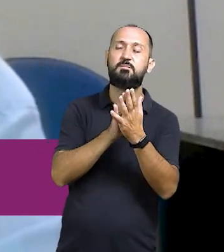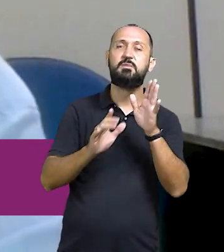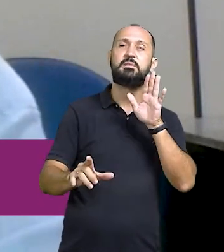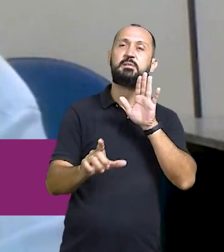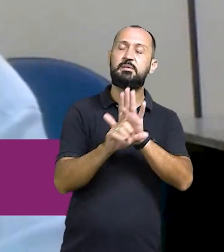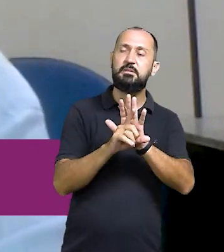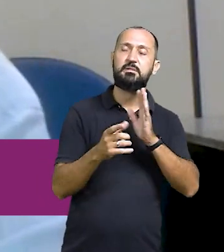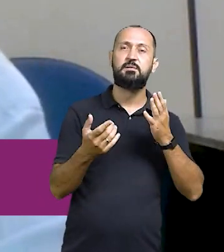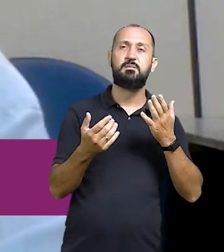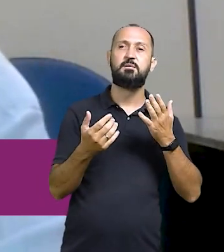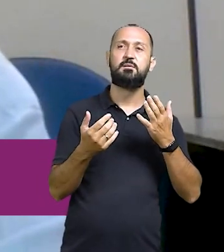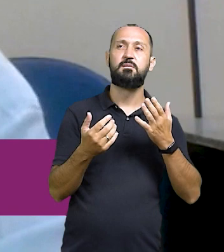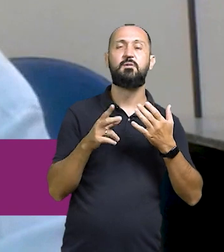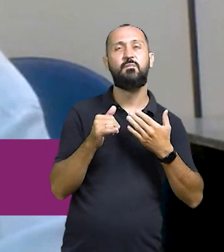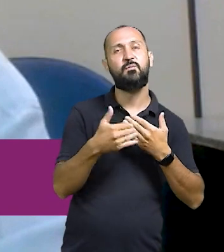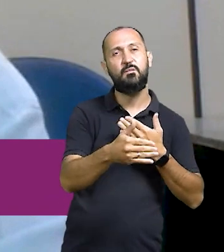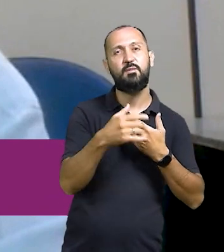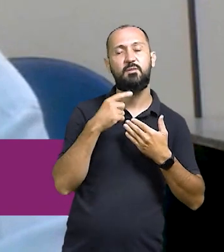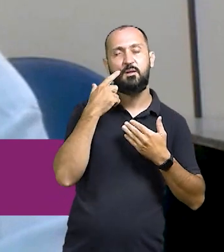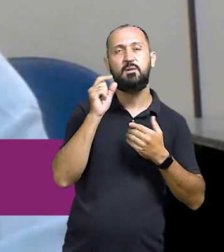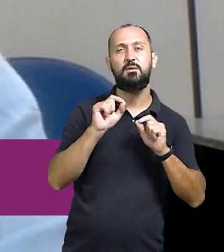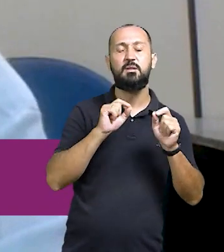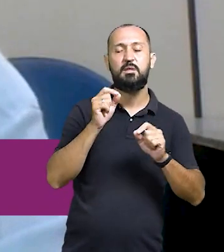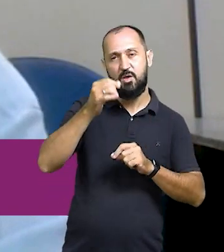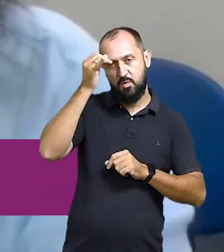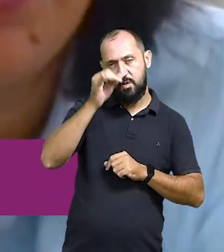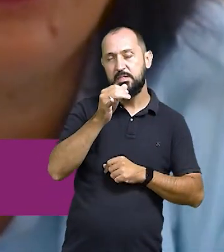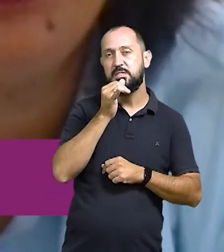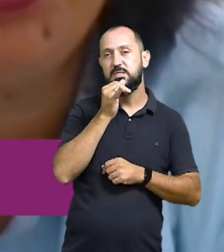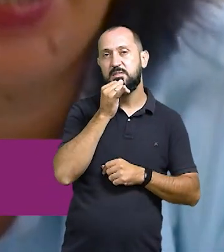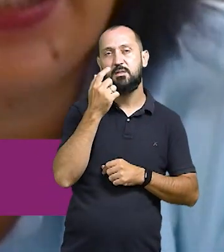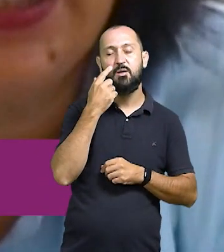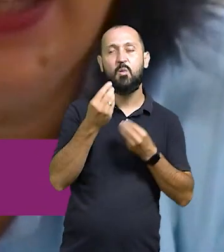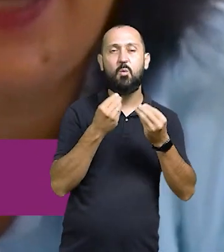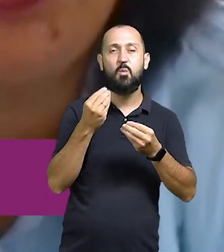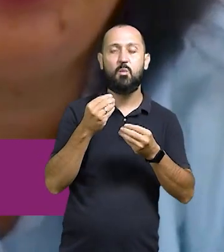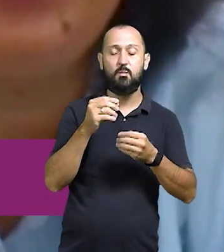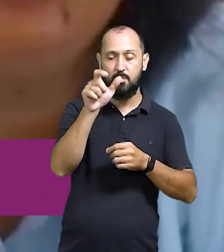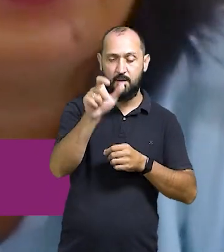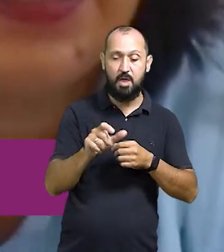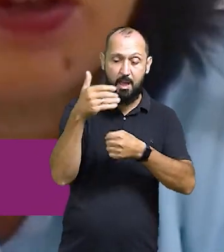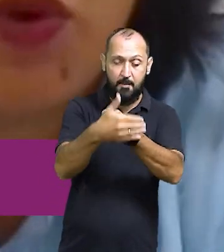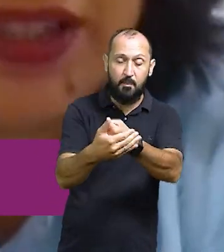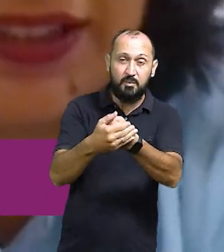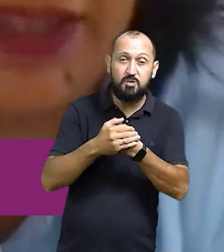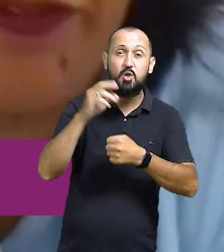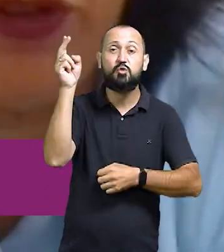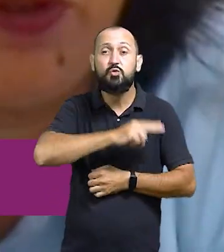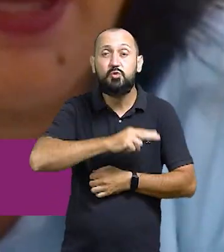matar, tirar a vida de uma mulher porque ela não quer ficar com ele. Os homens acham que a tarefa de sustentar uma família do ponto de vista